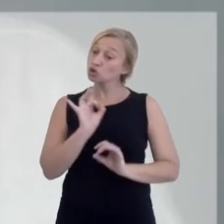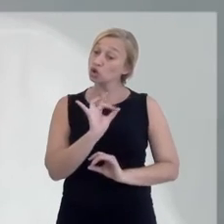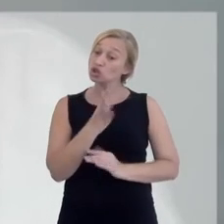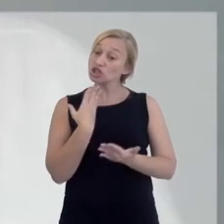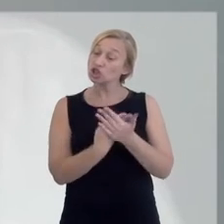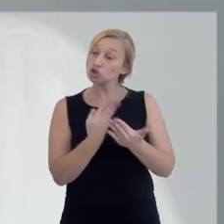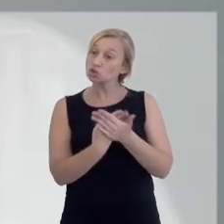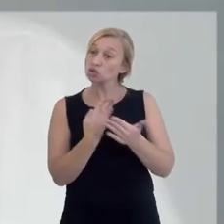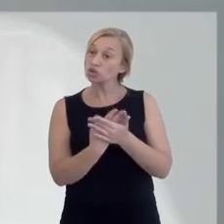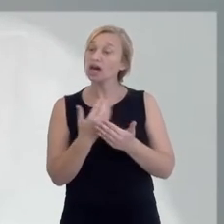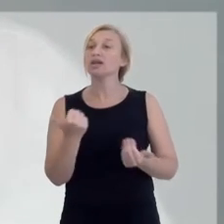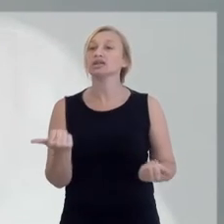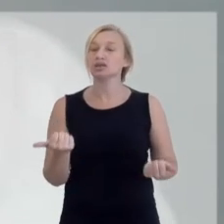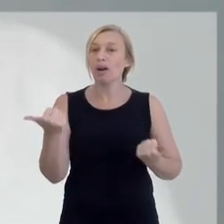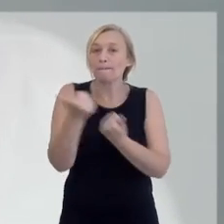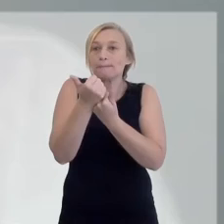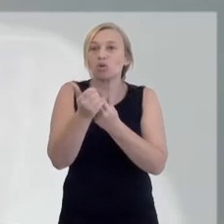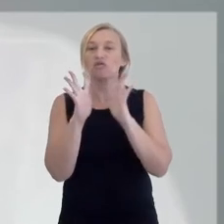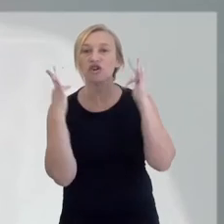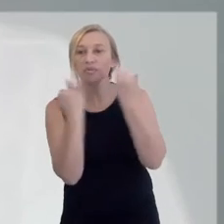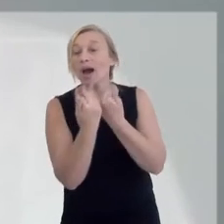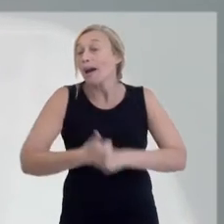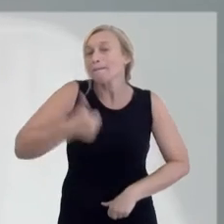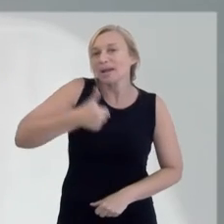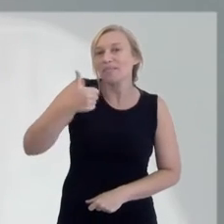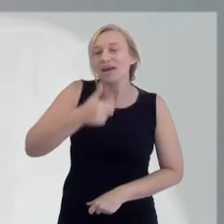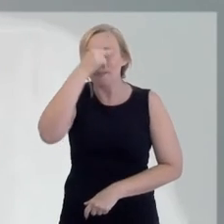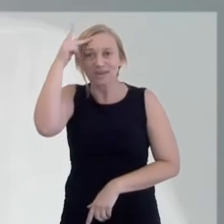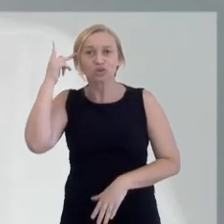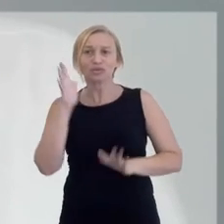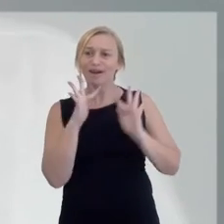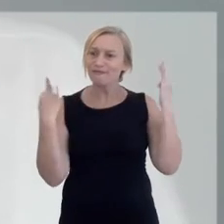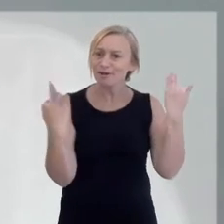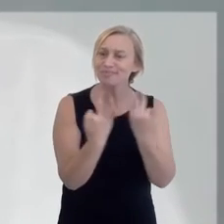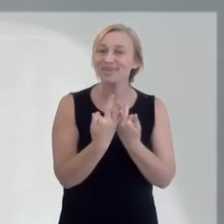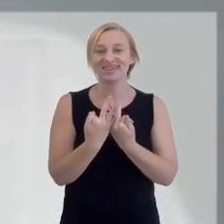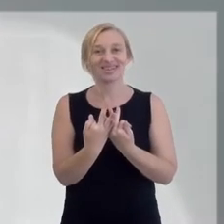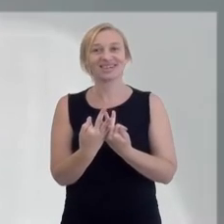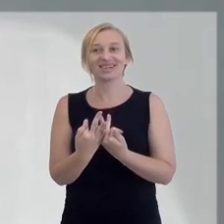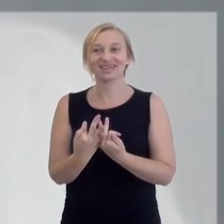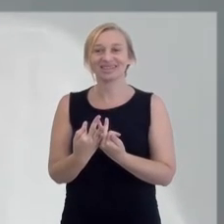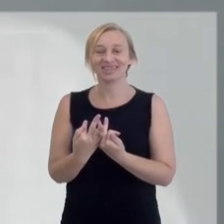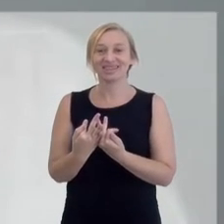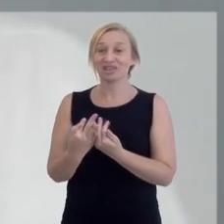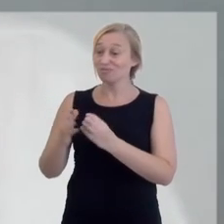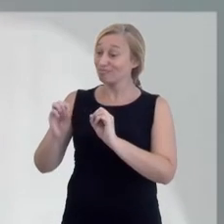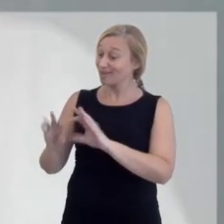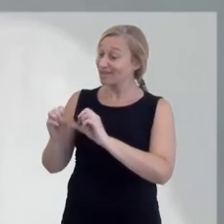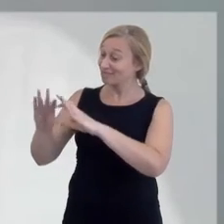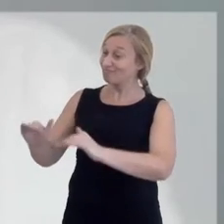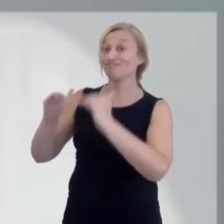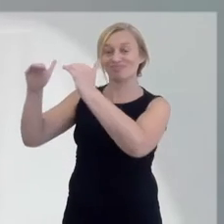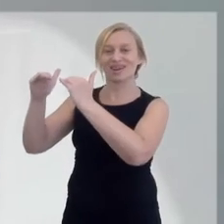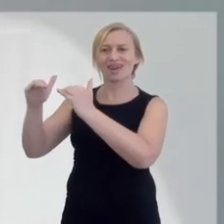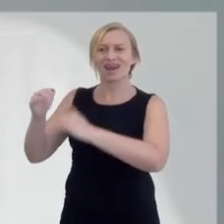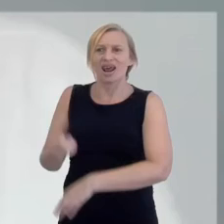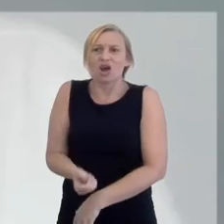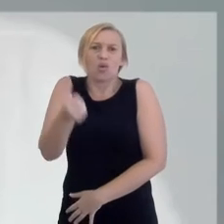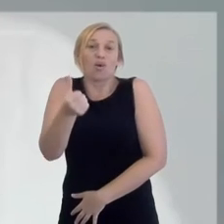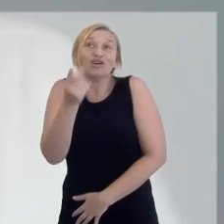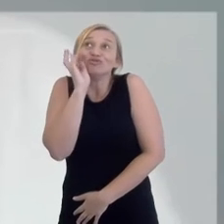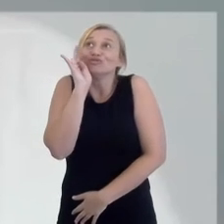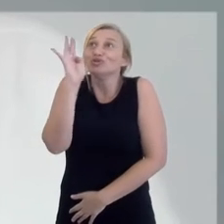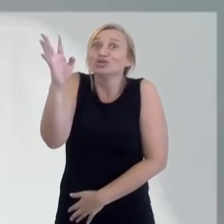E eu tive uma rede de apoio familiar, porque eu fui a primeira pessoa da família a ter nível superior. Então,